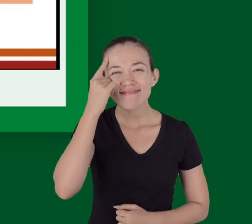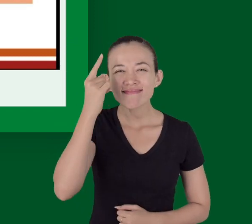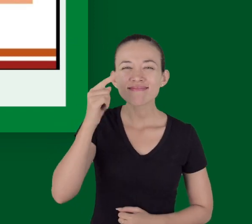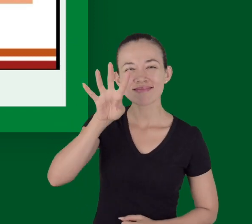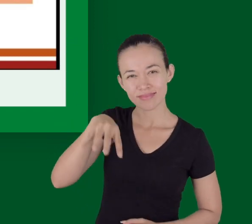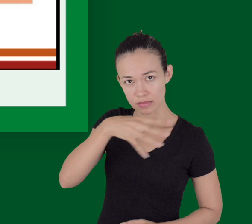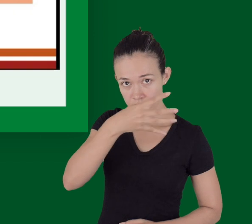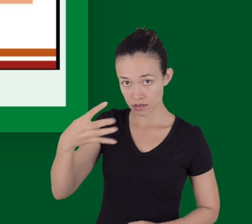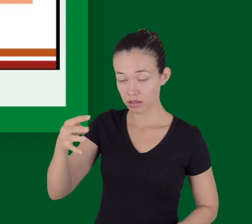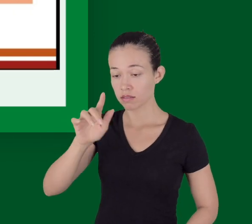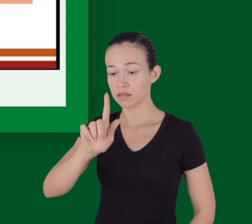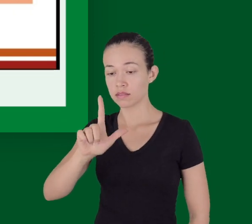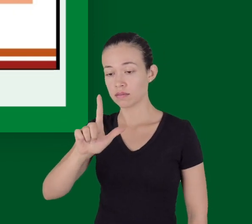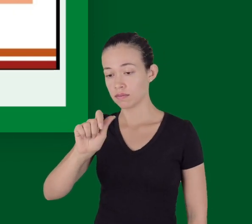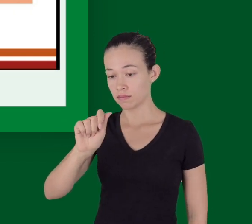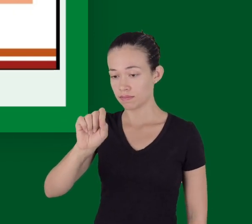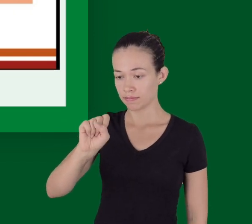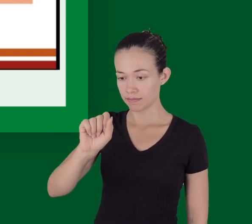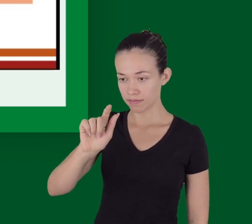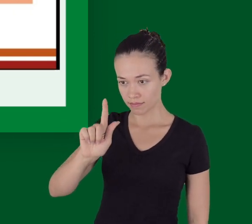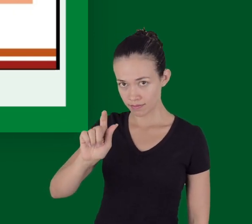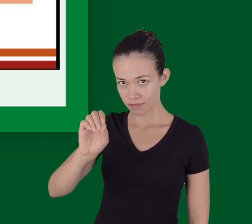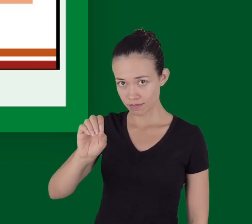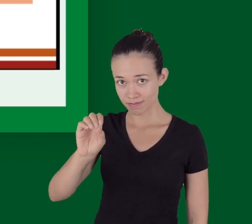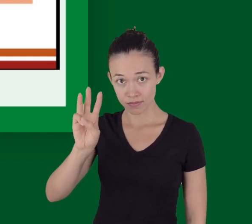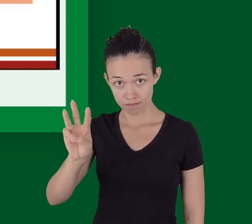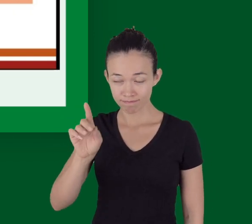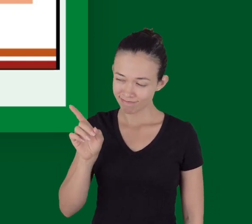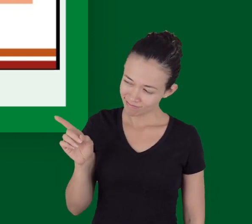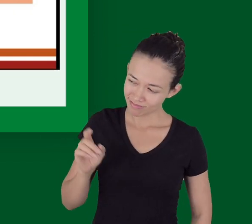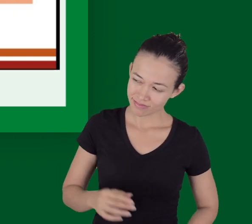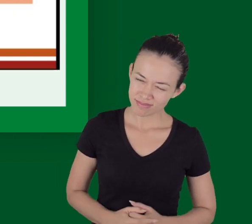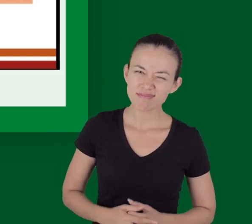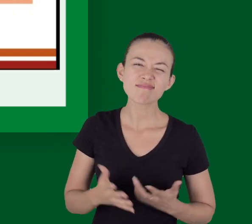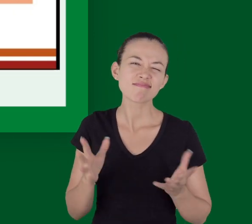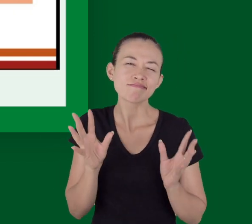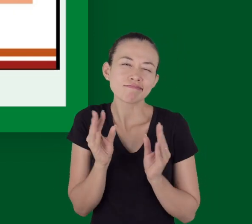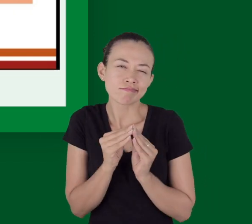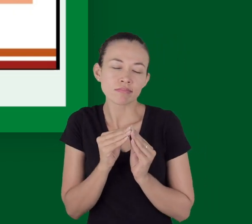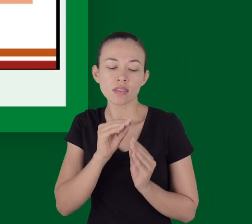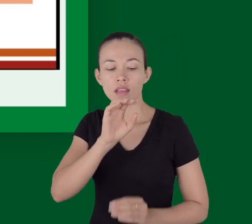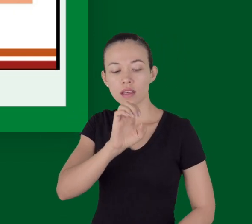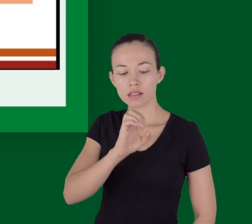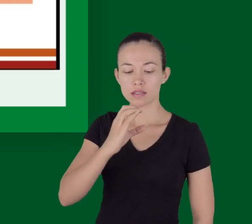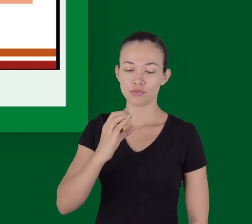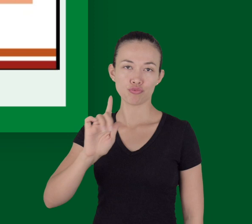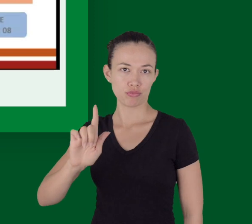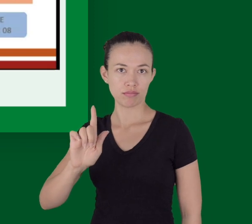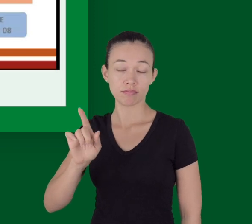nosso amigo importante aí do TCE, tá? Ele precisa ser treinado, ele precisa ter